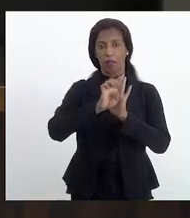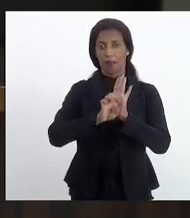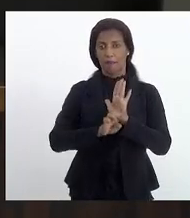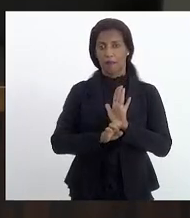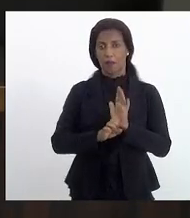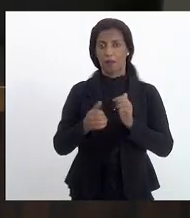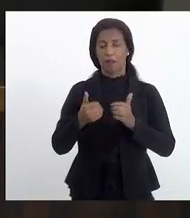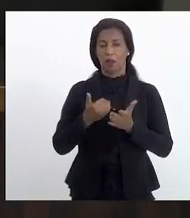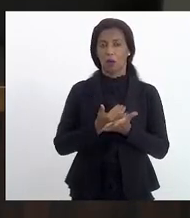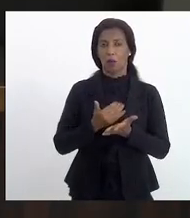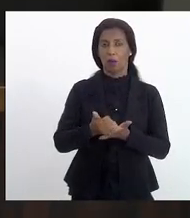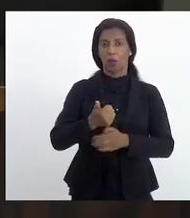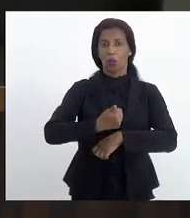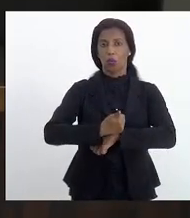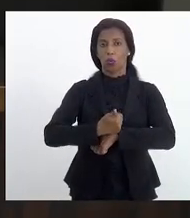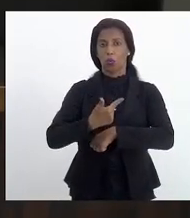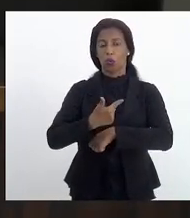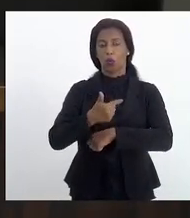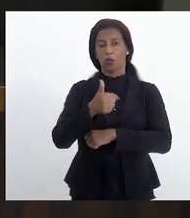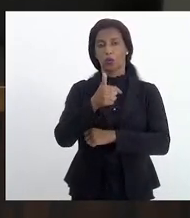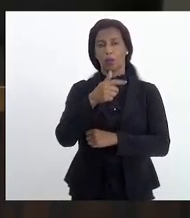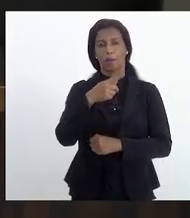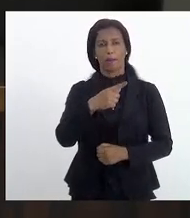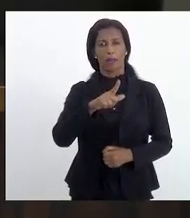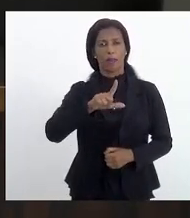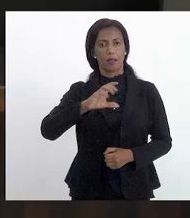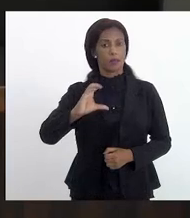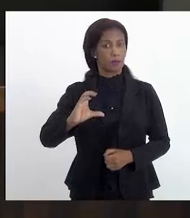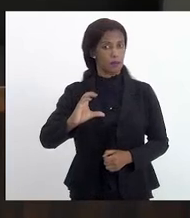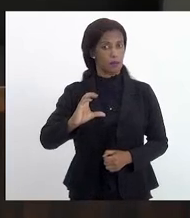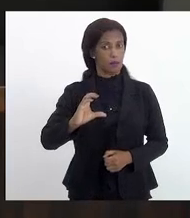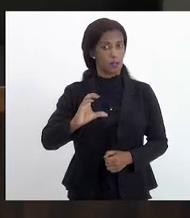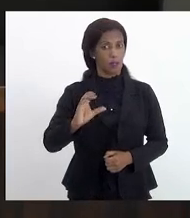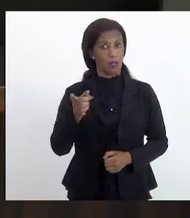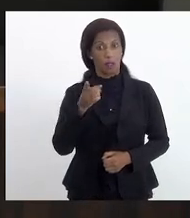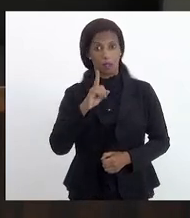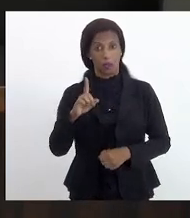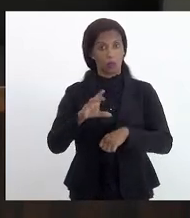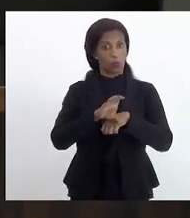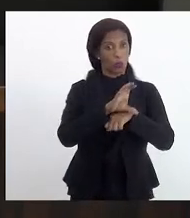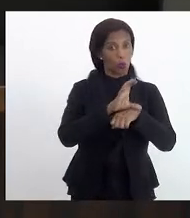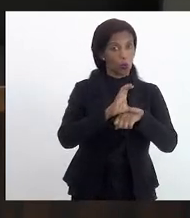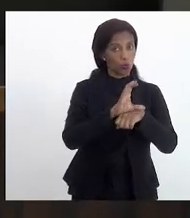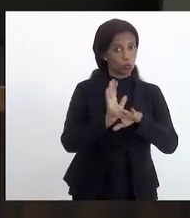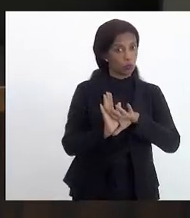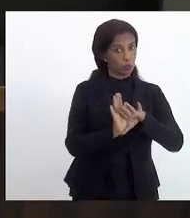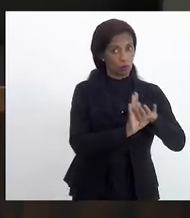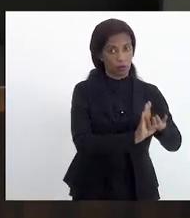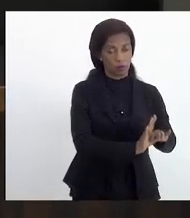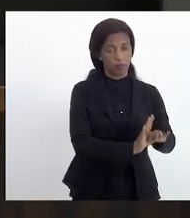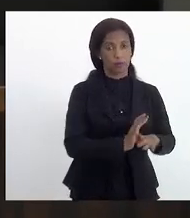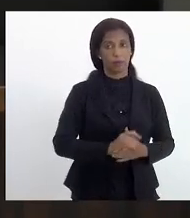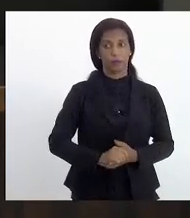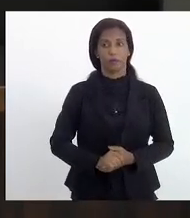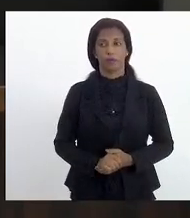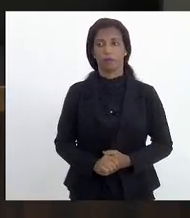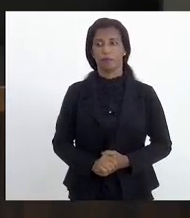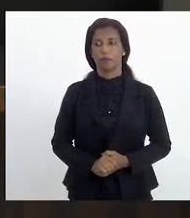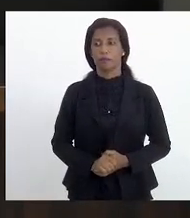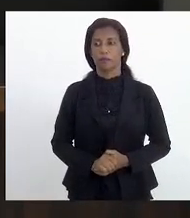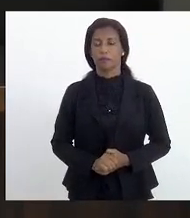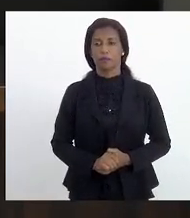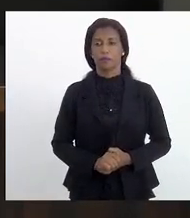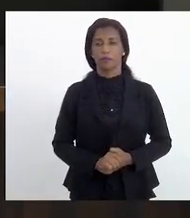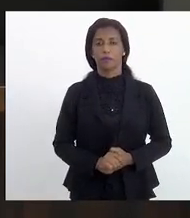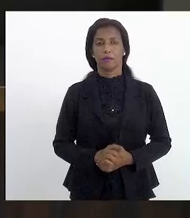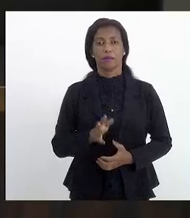às 12 horas, sobre os PLCs, não sobre a emenda condicional ainda. Tá?